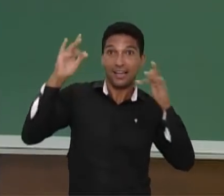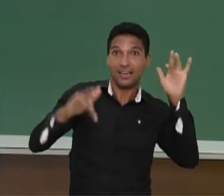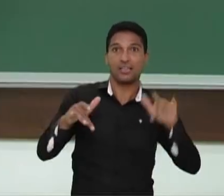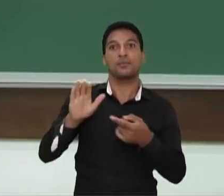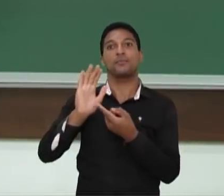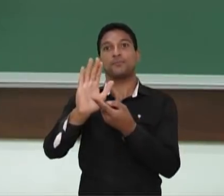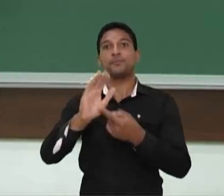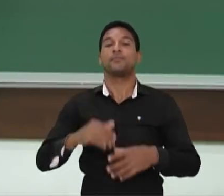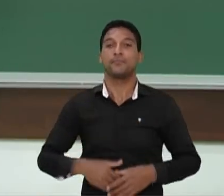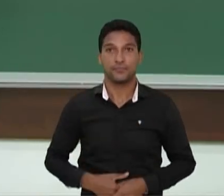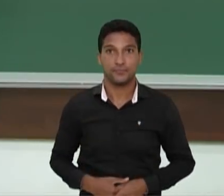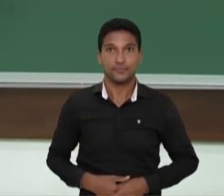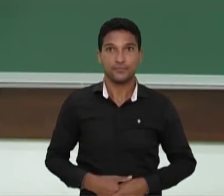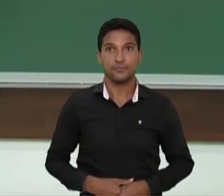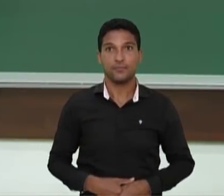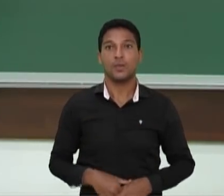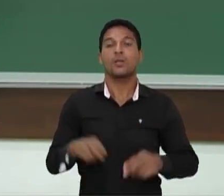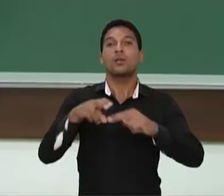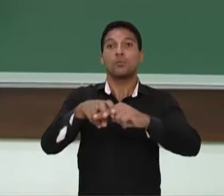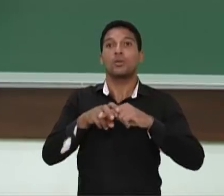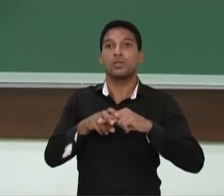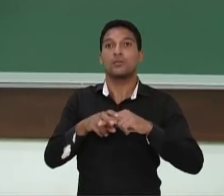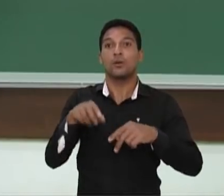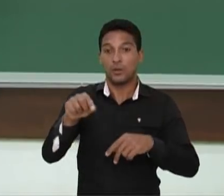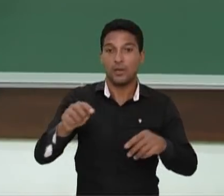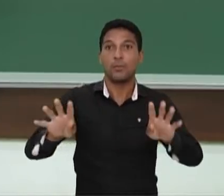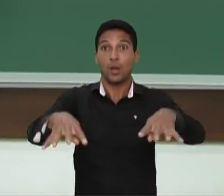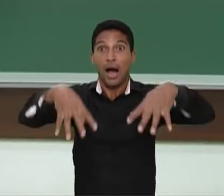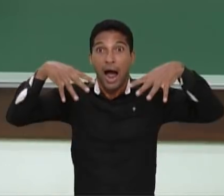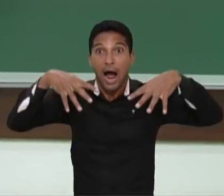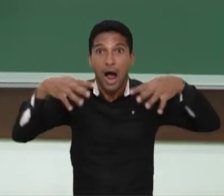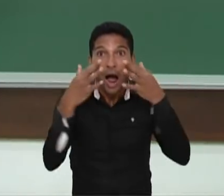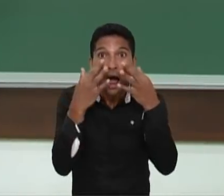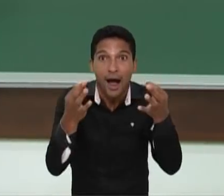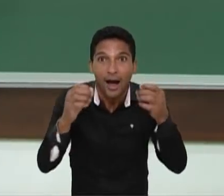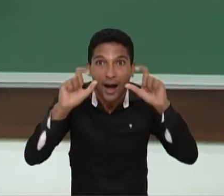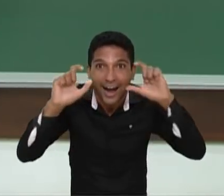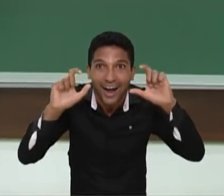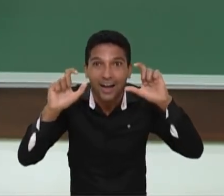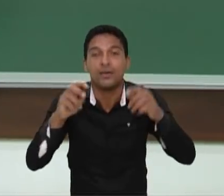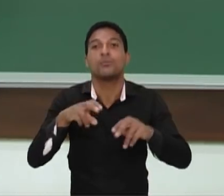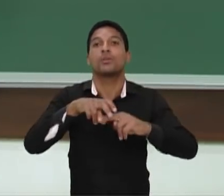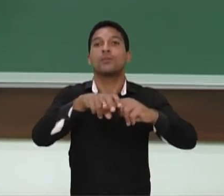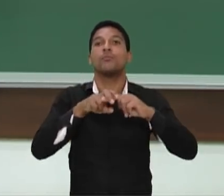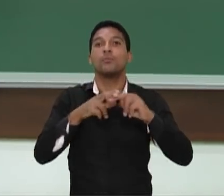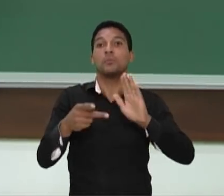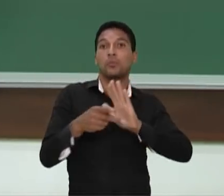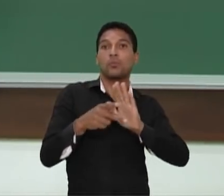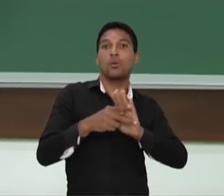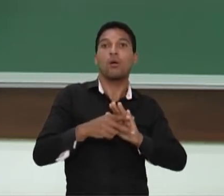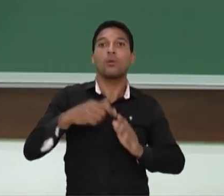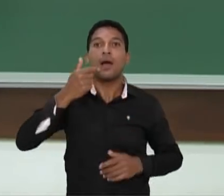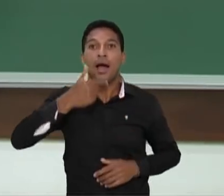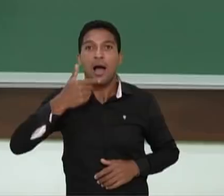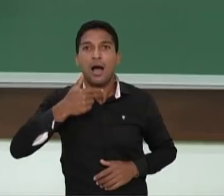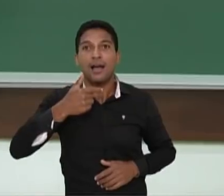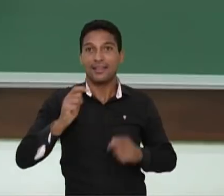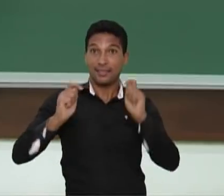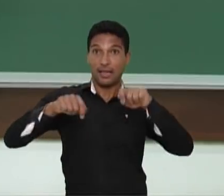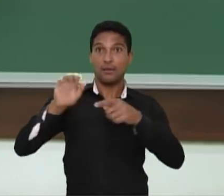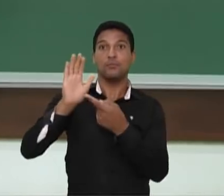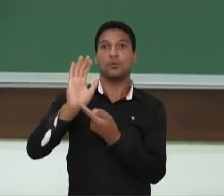divertida. Até uma forma de prender a plateia, né? Porque através da comédia a gente pode tratar de vários assuntos